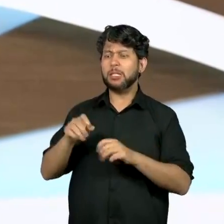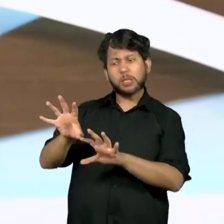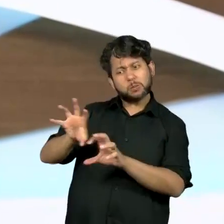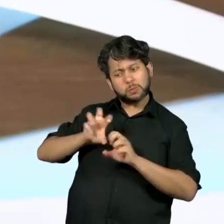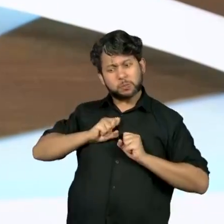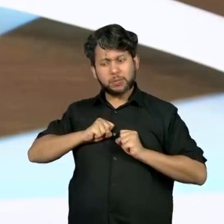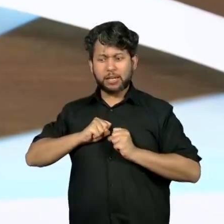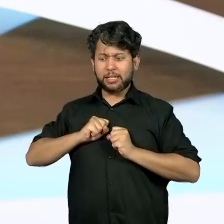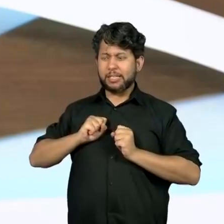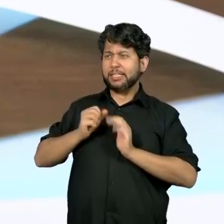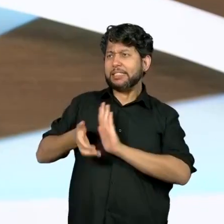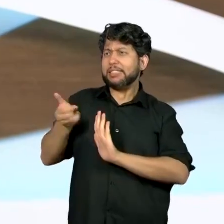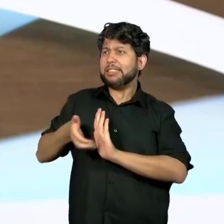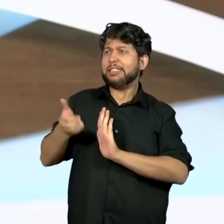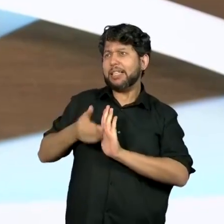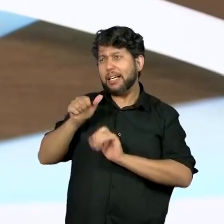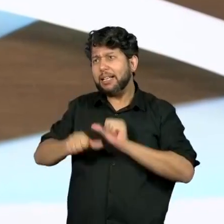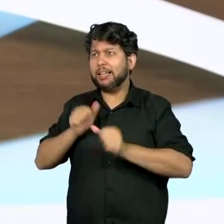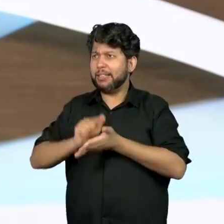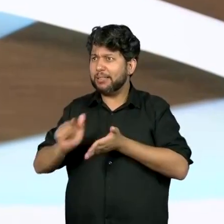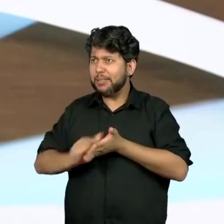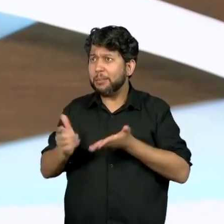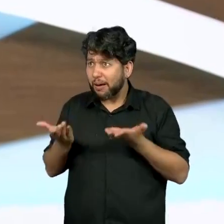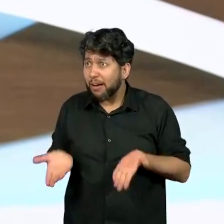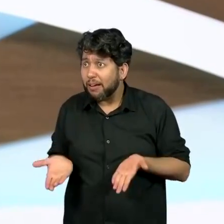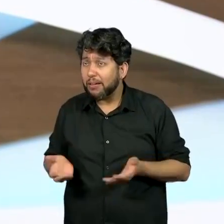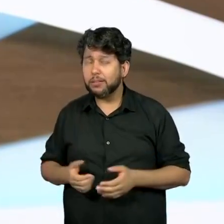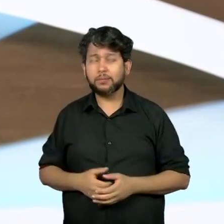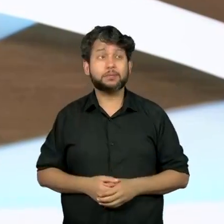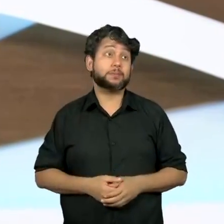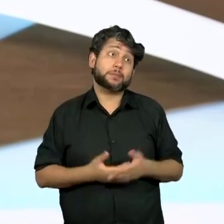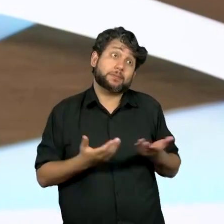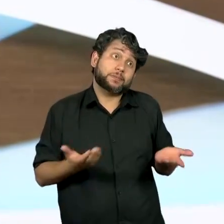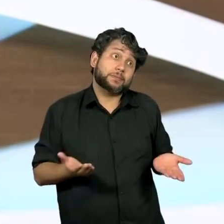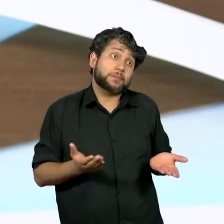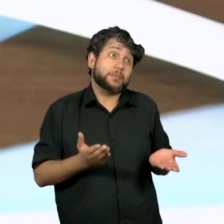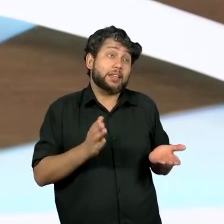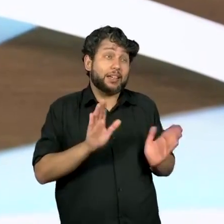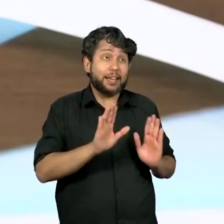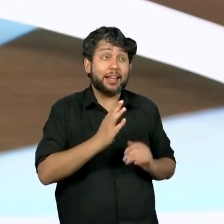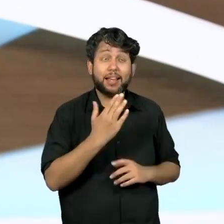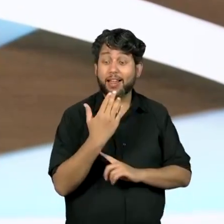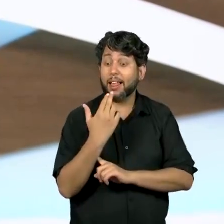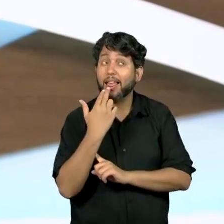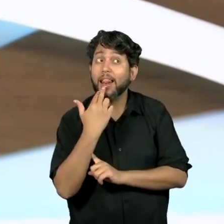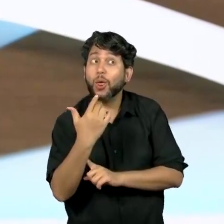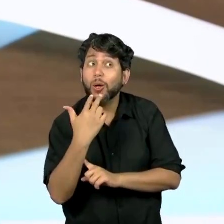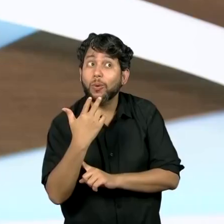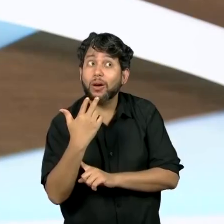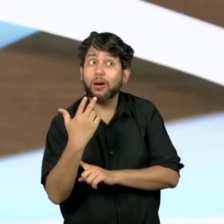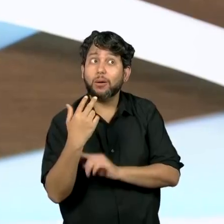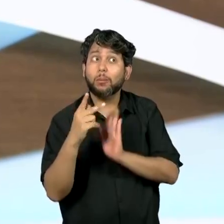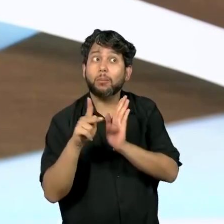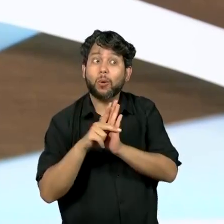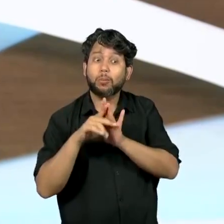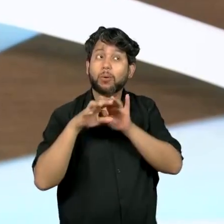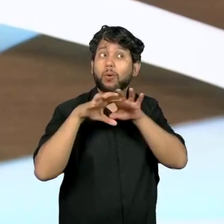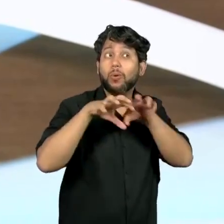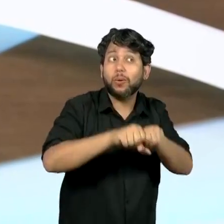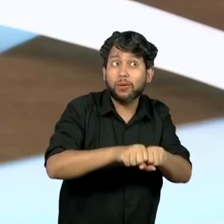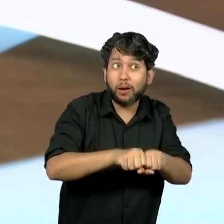é um processo muito complexo. Nós estamos a falar de línguas coloniais, então, seja português,